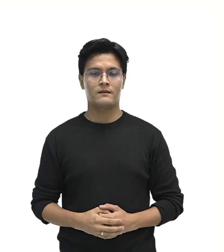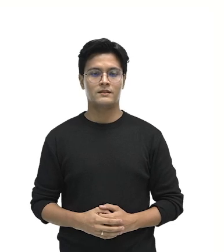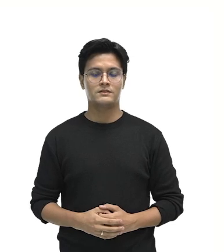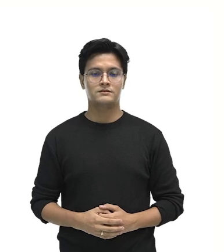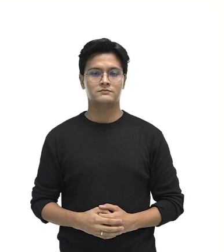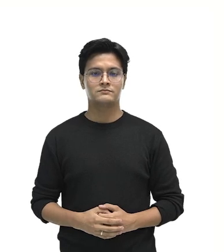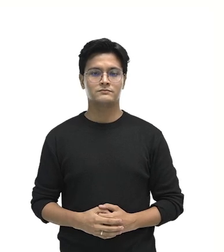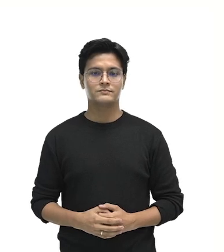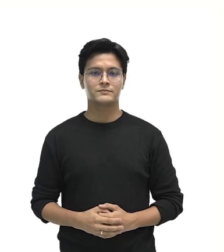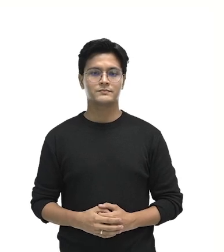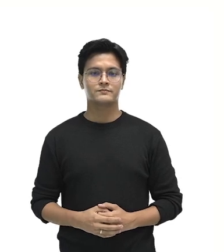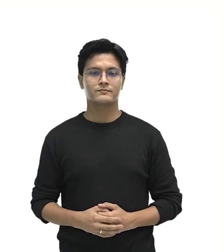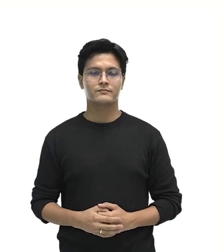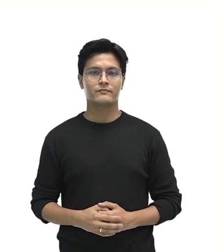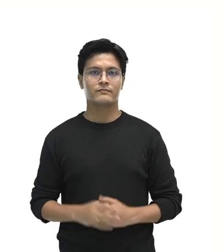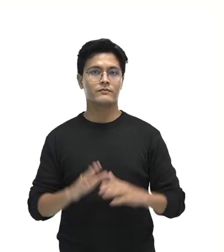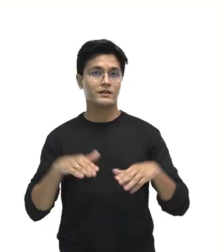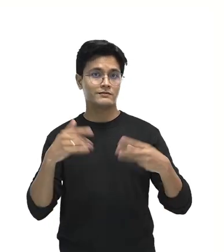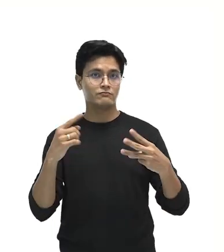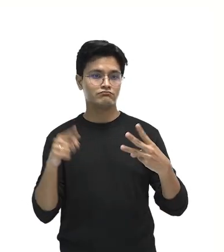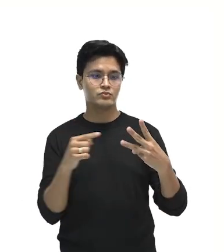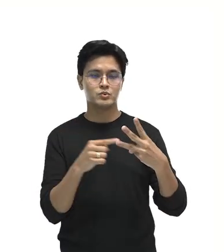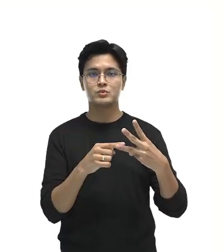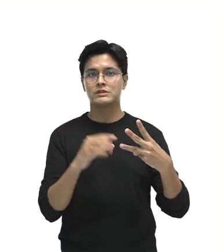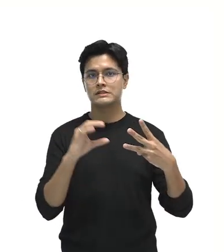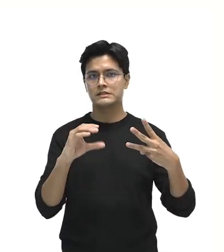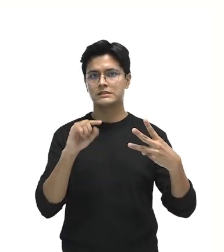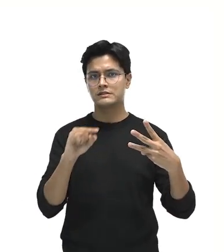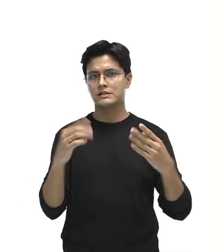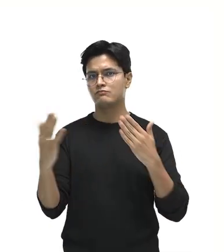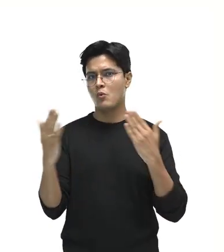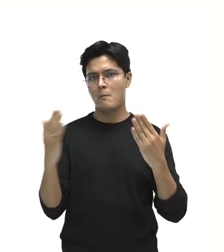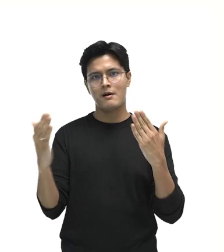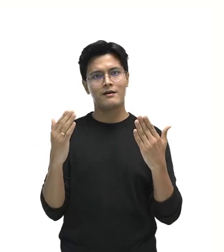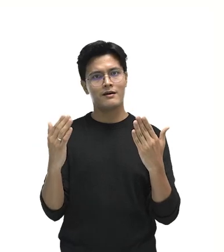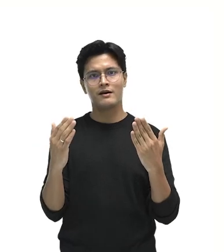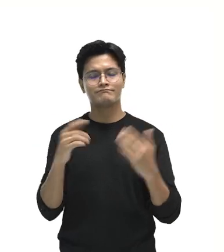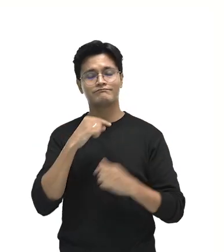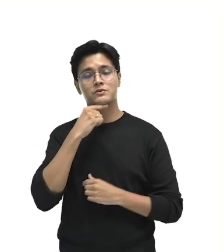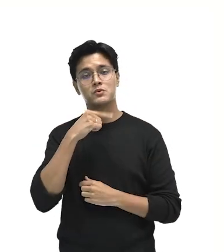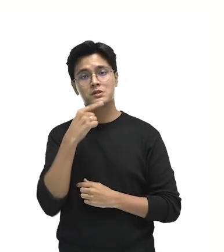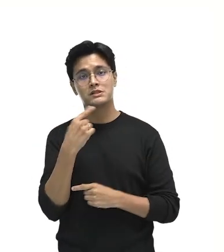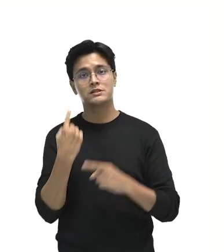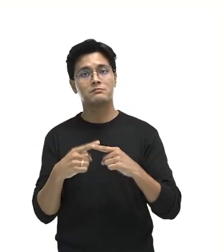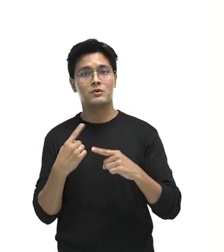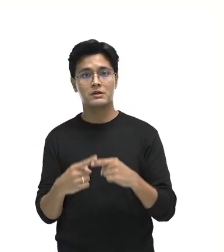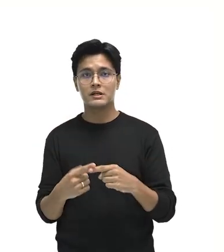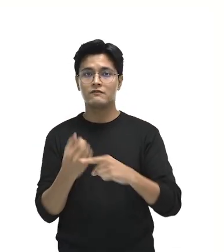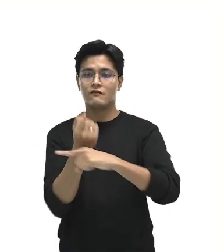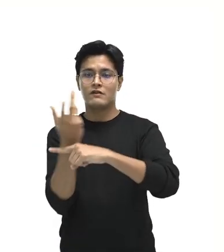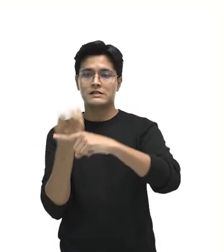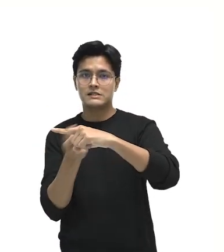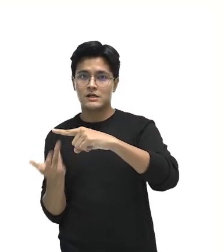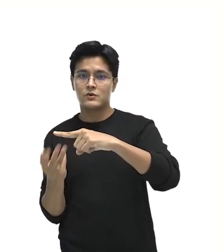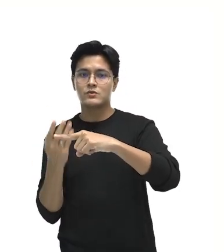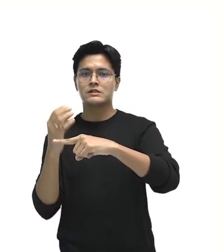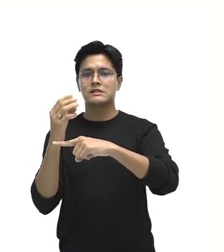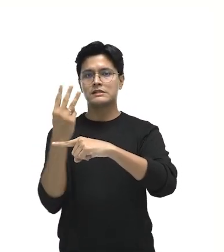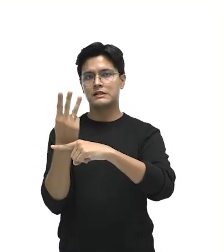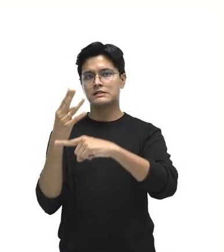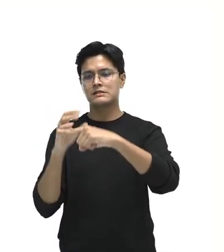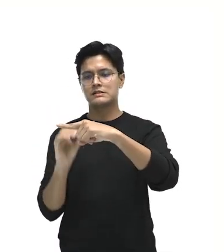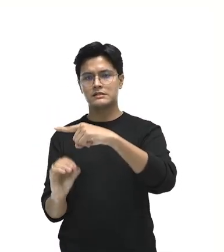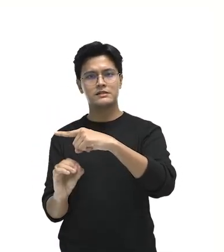caso aqui, a gente não consegue fazer a comparação porque essa segunda fração, ela simplesmente